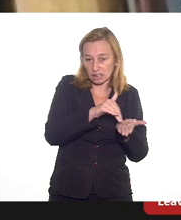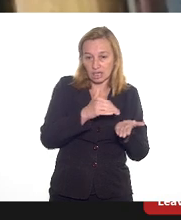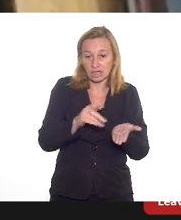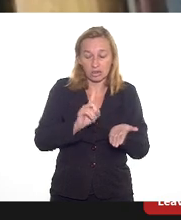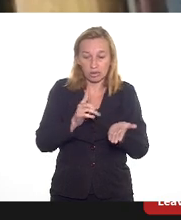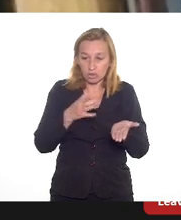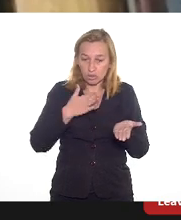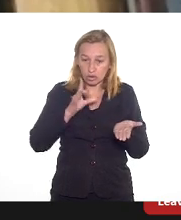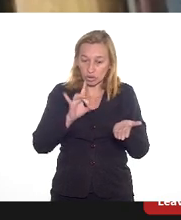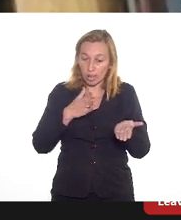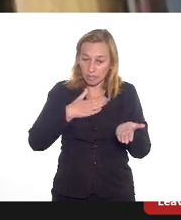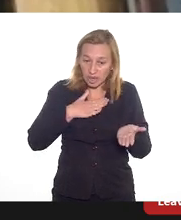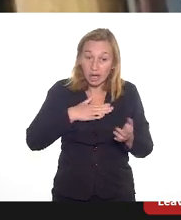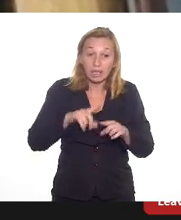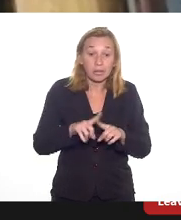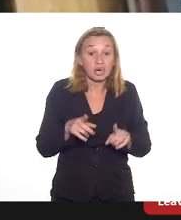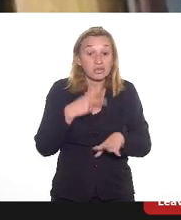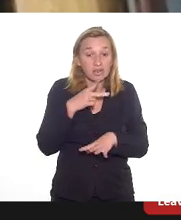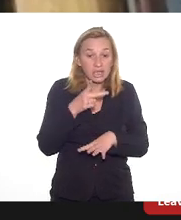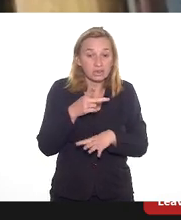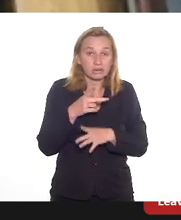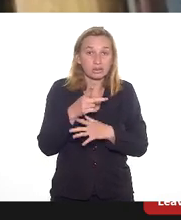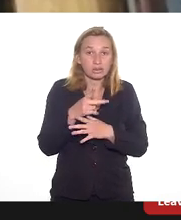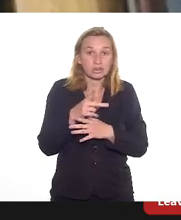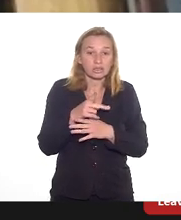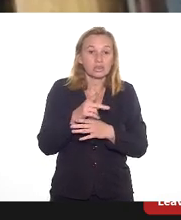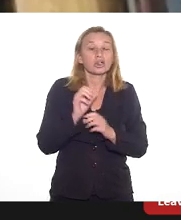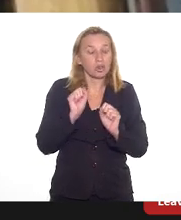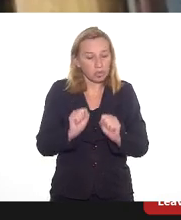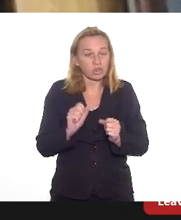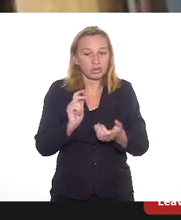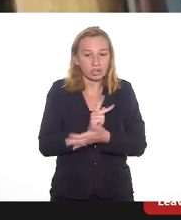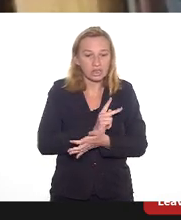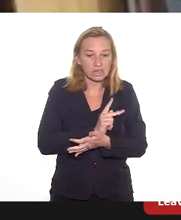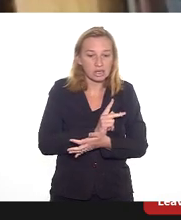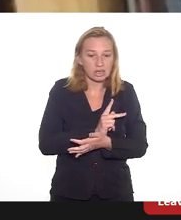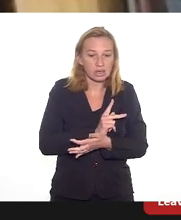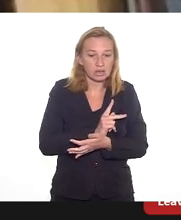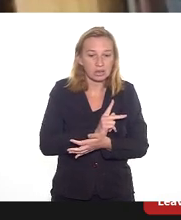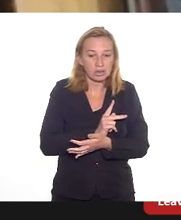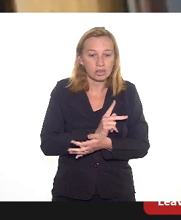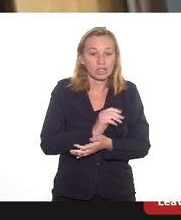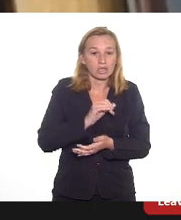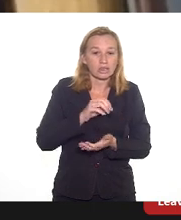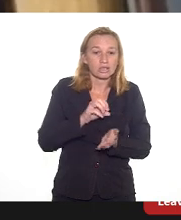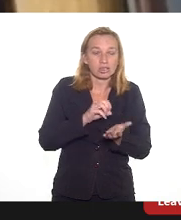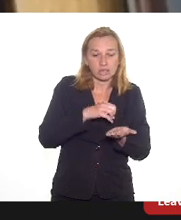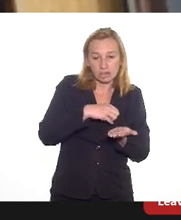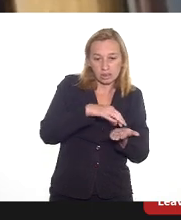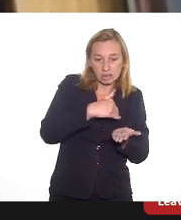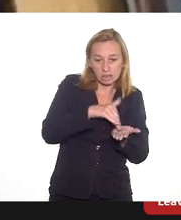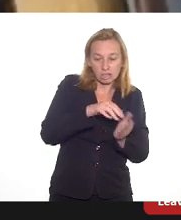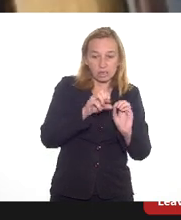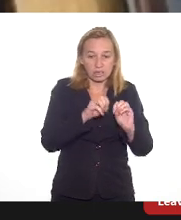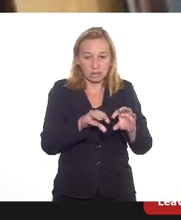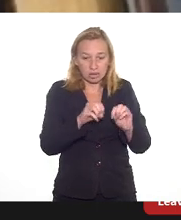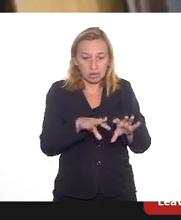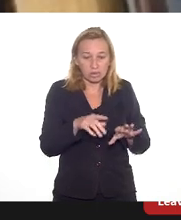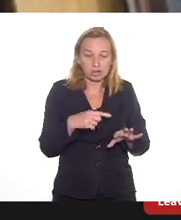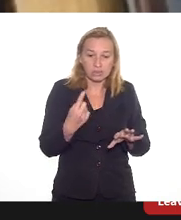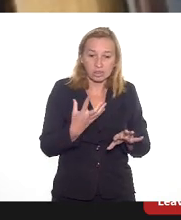minha, dizendo que sim, pode ser feito. Tá? No âmbito da SEDUC, especificamente, a gente deu parecer no